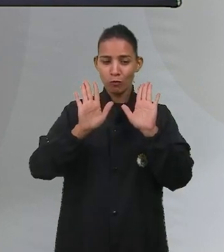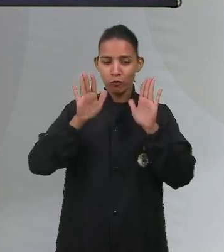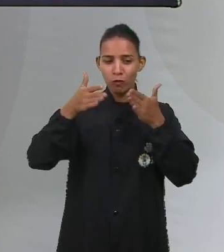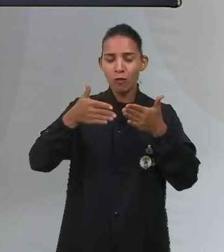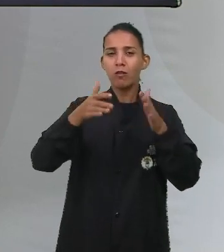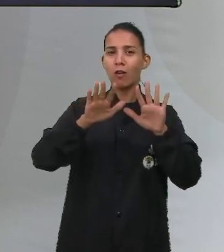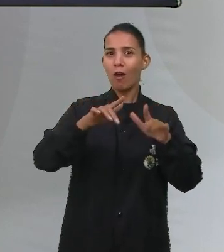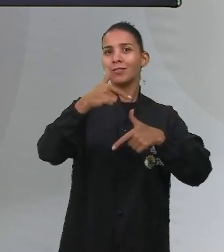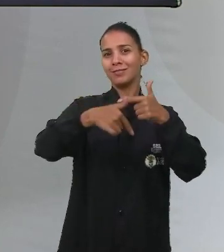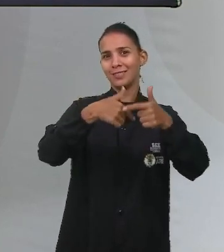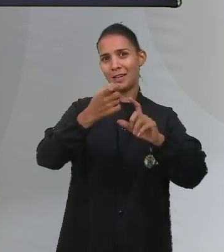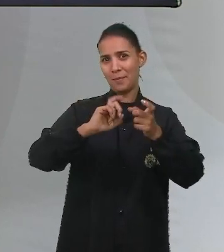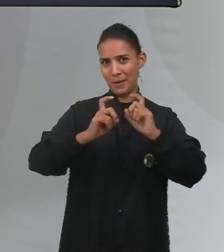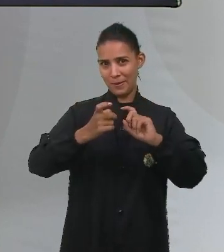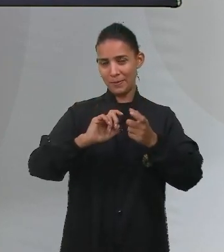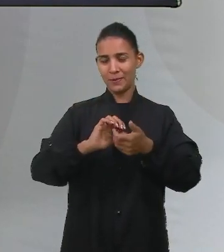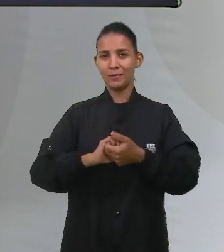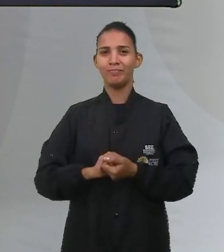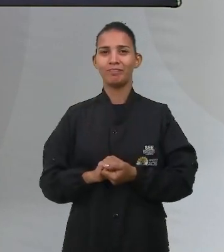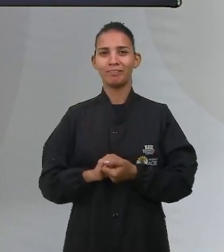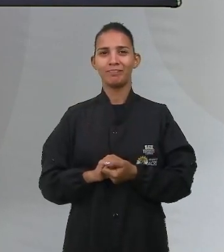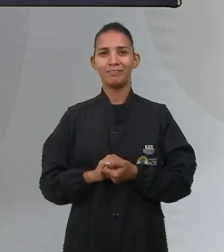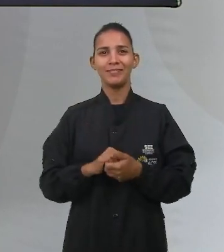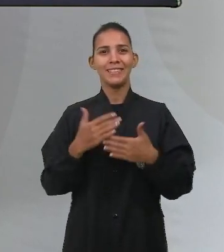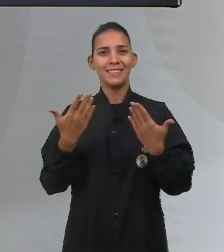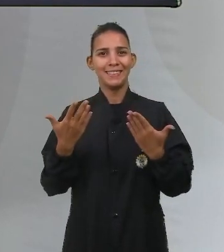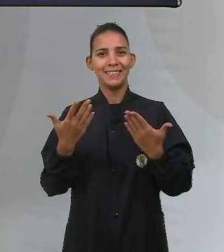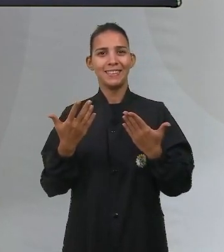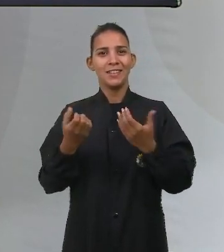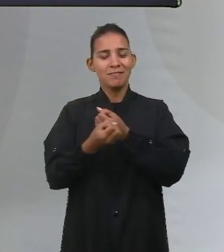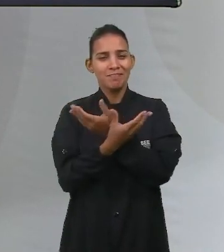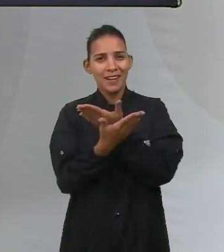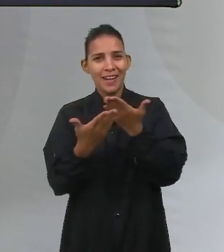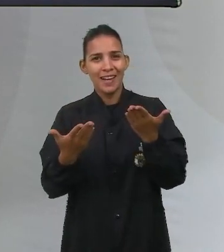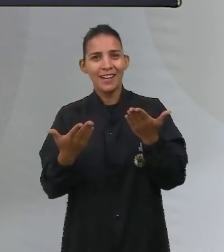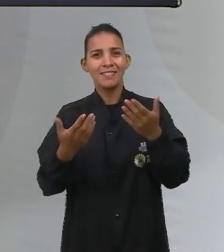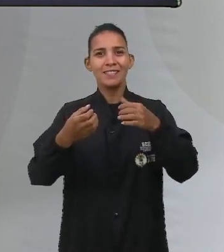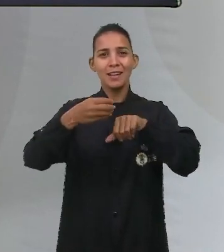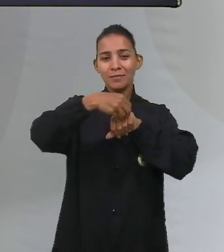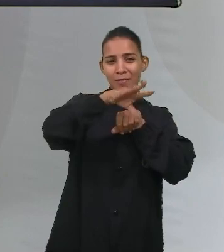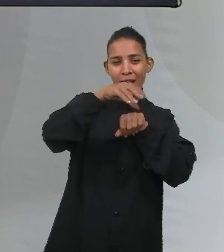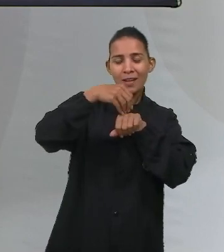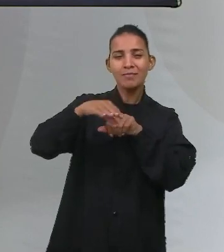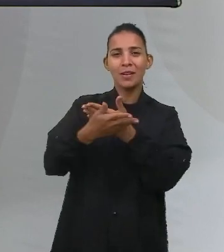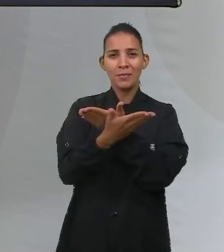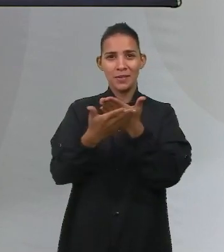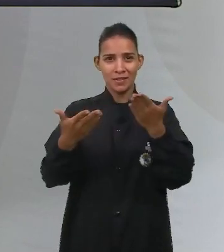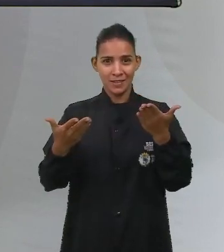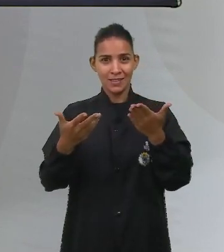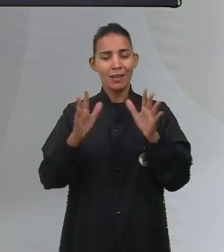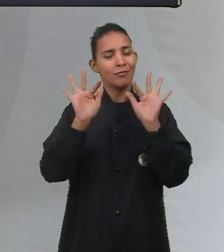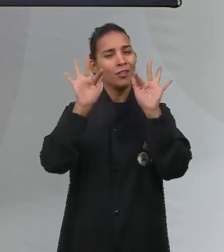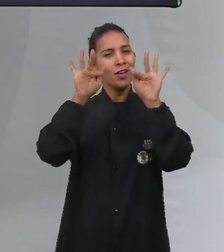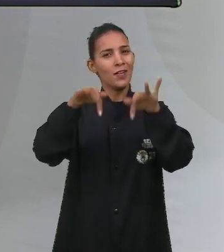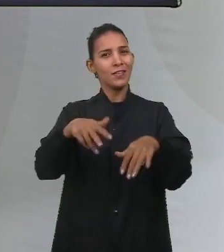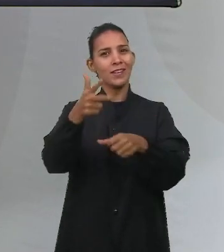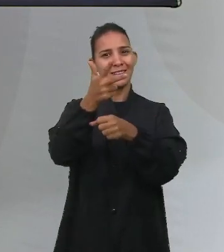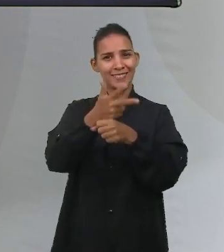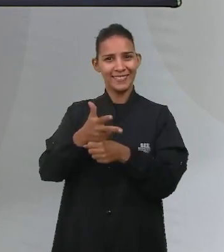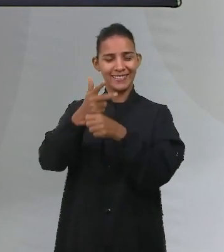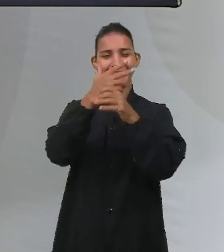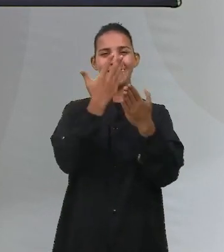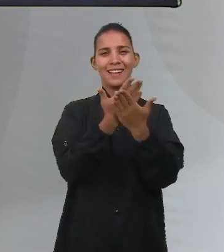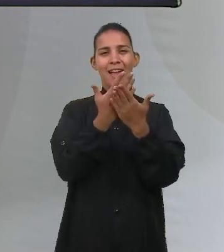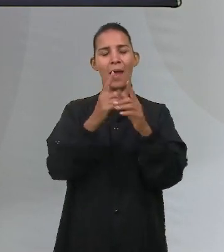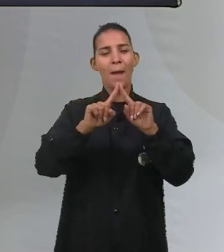isso. Tudo bem? Eu espero ter contribuído com o seu aprendizado. Eu estou finalizando esta videoaula, mas não deixe